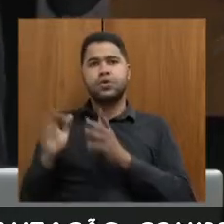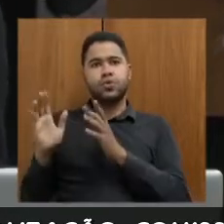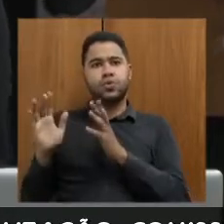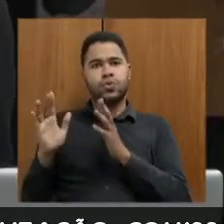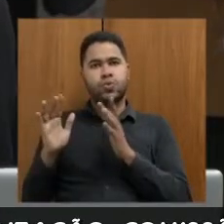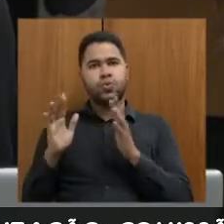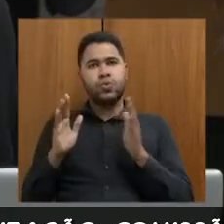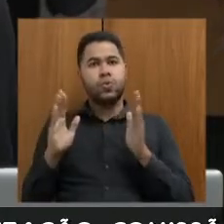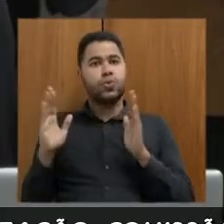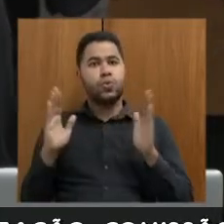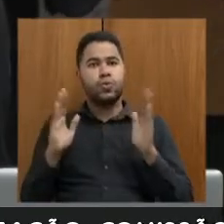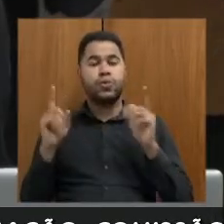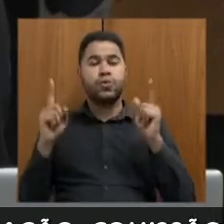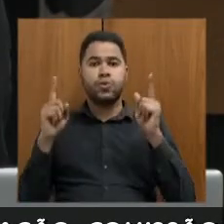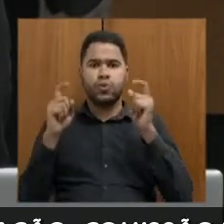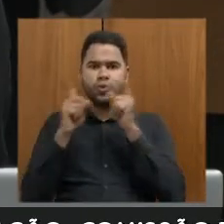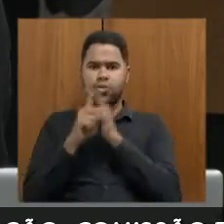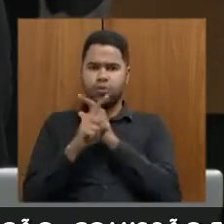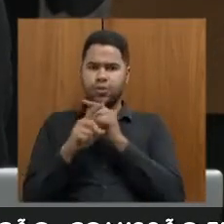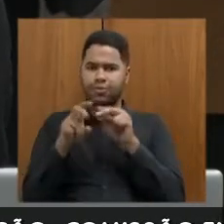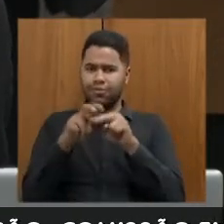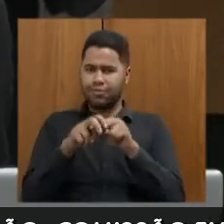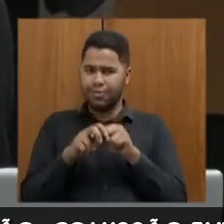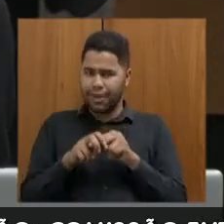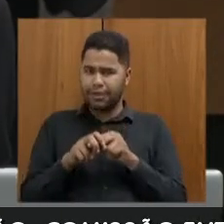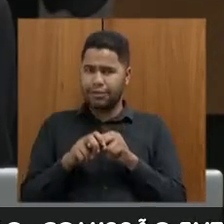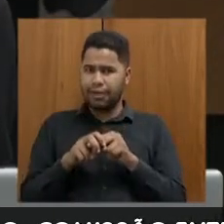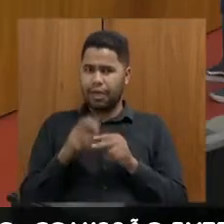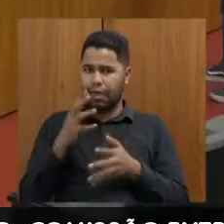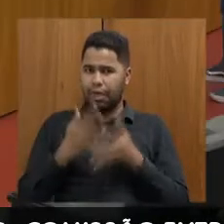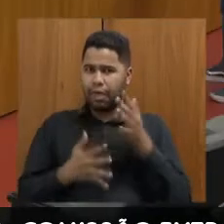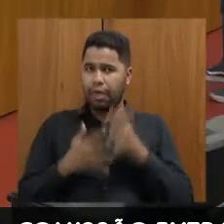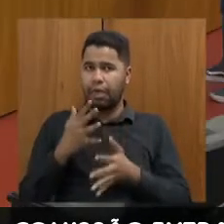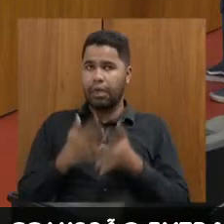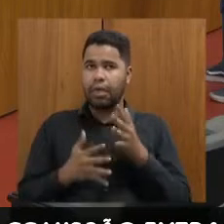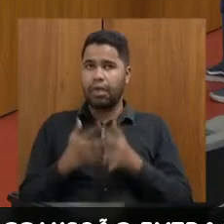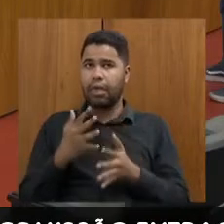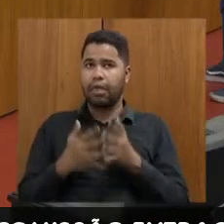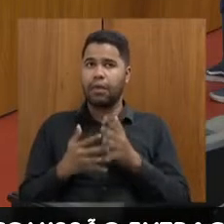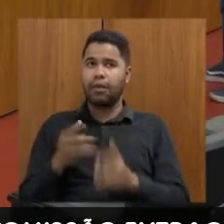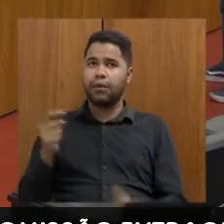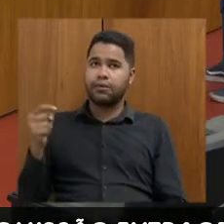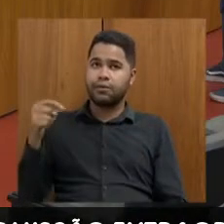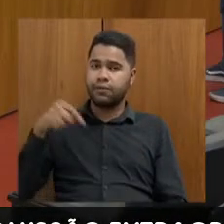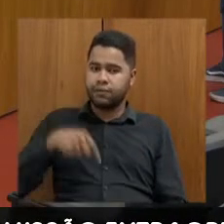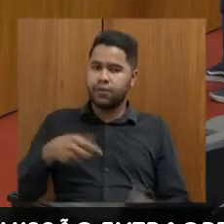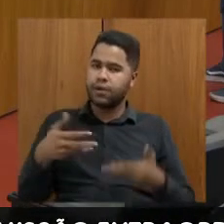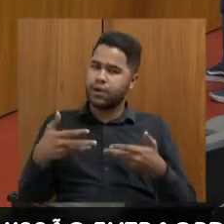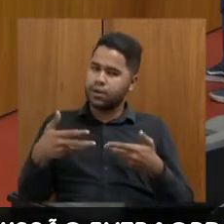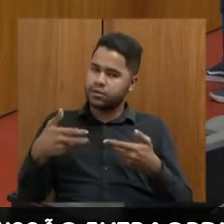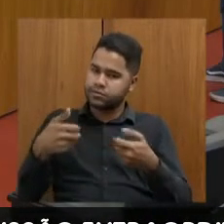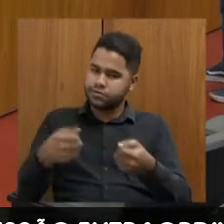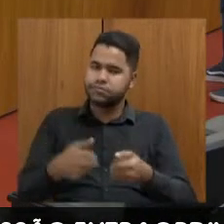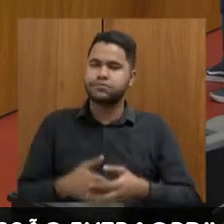um momento difícil mas nem isso o impediu de nos atender